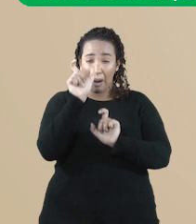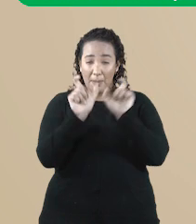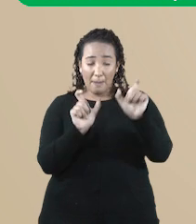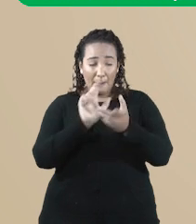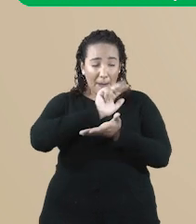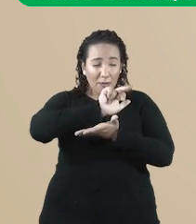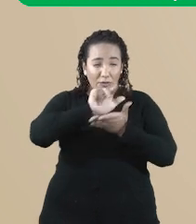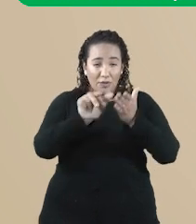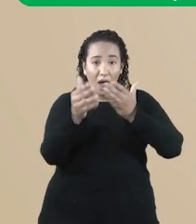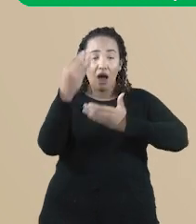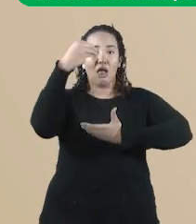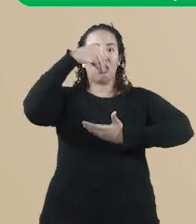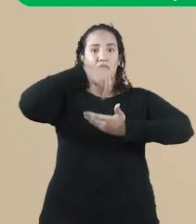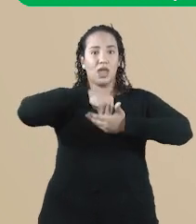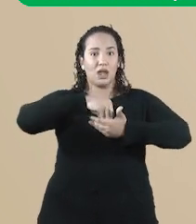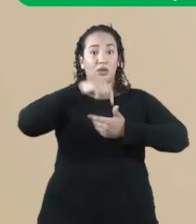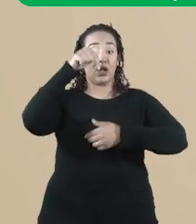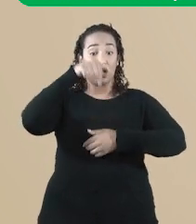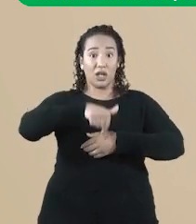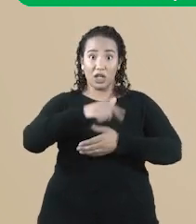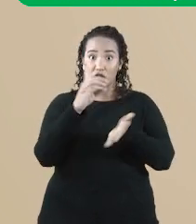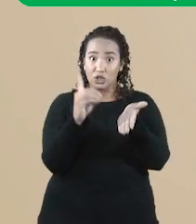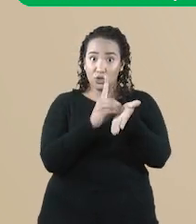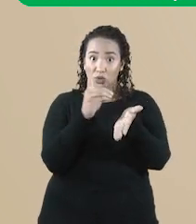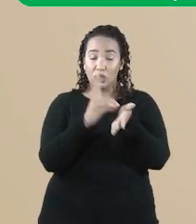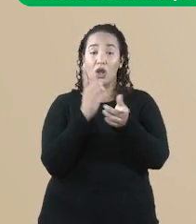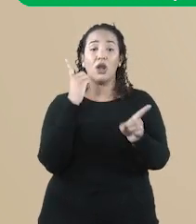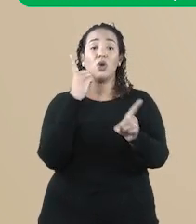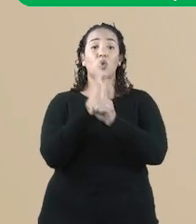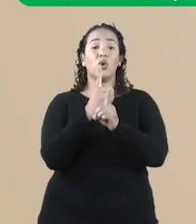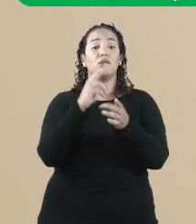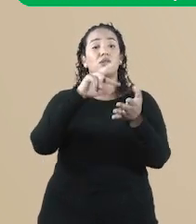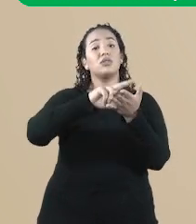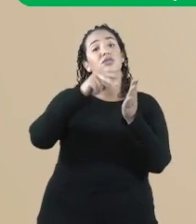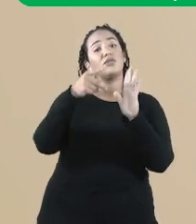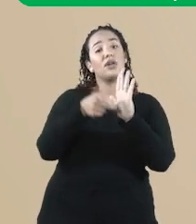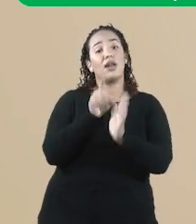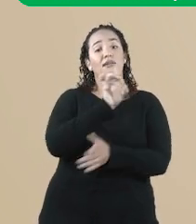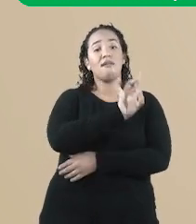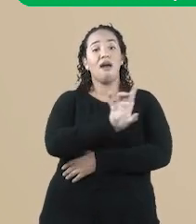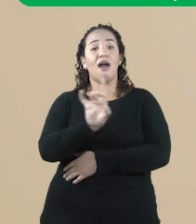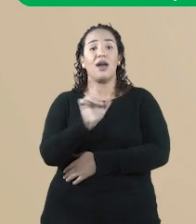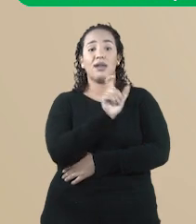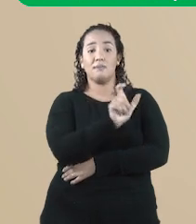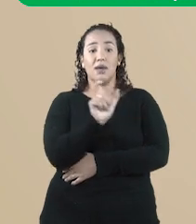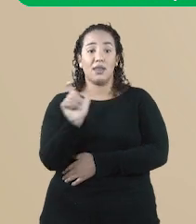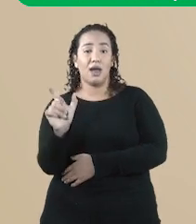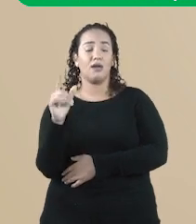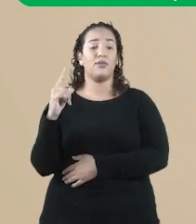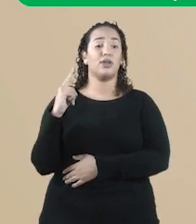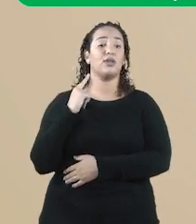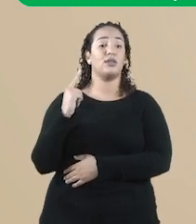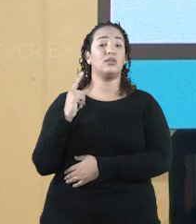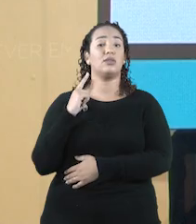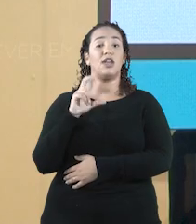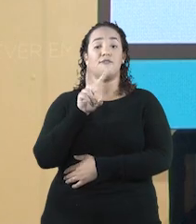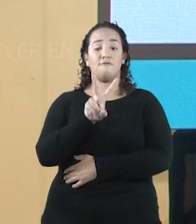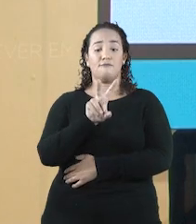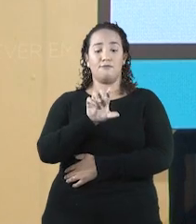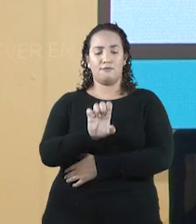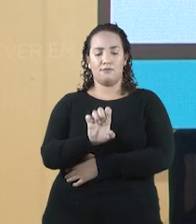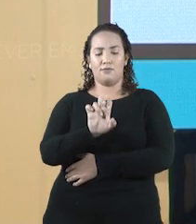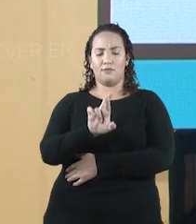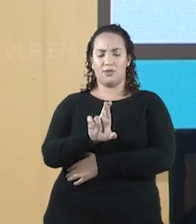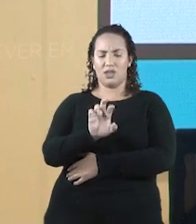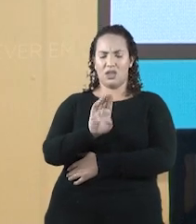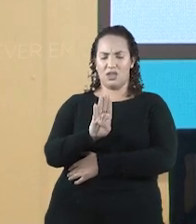guardam muitas palavras. Neles, encontramos os significados delas. Eles são organizados em verbetes. Você